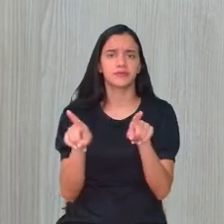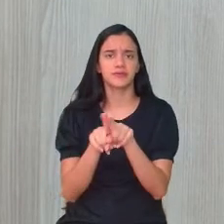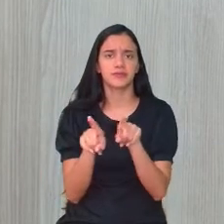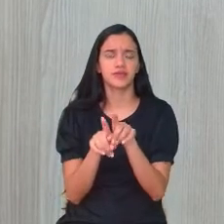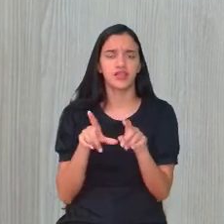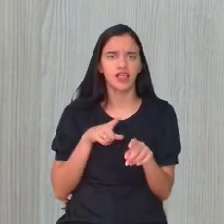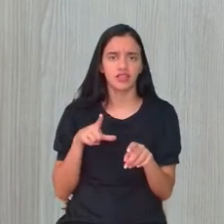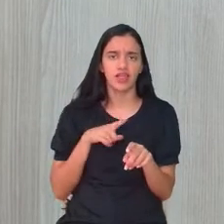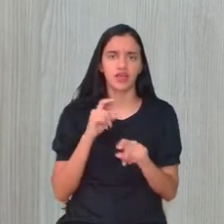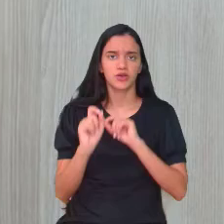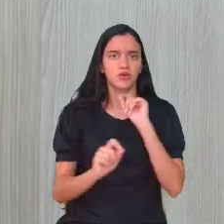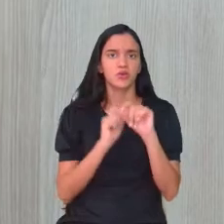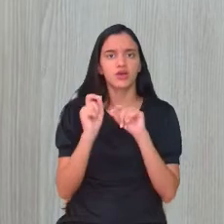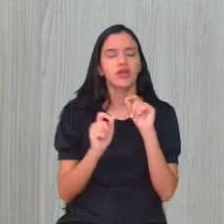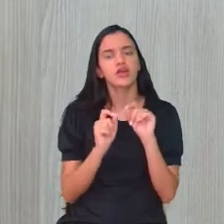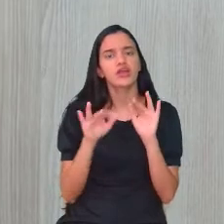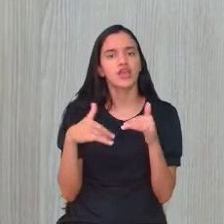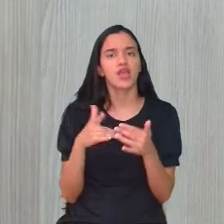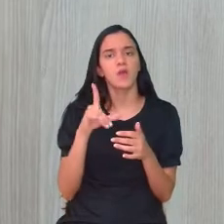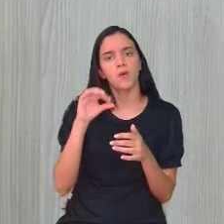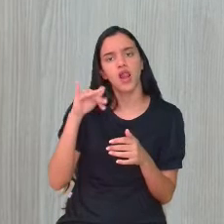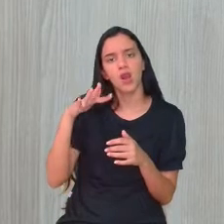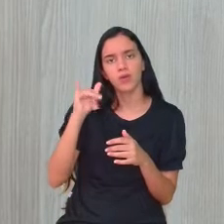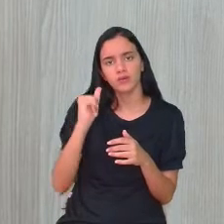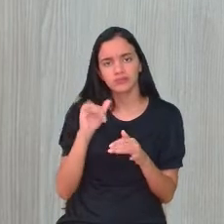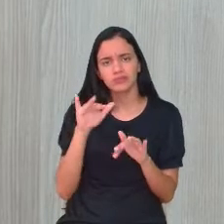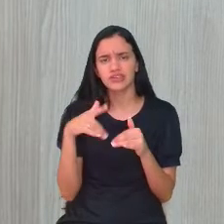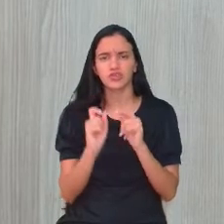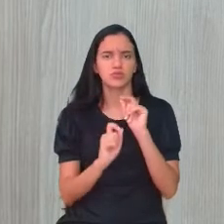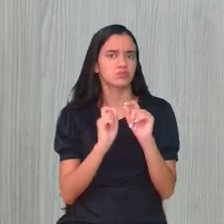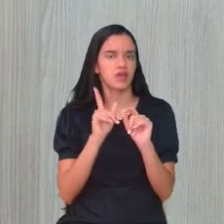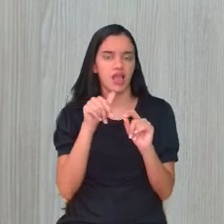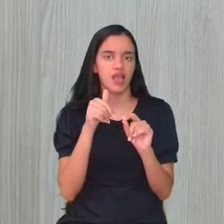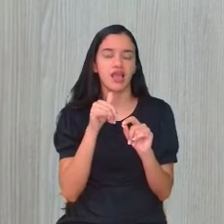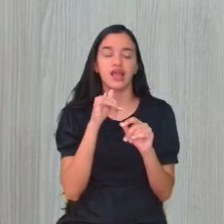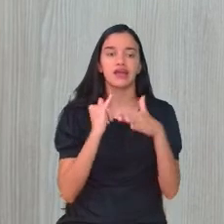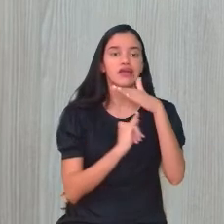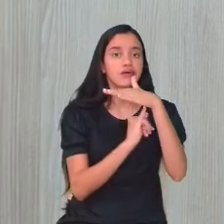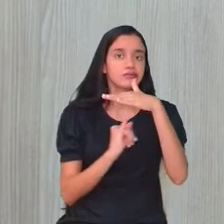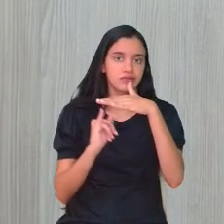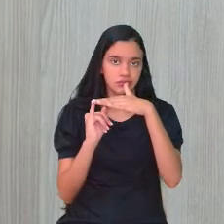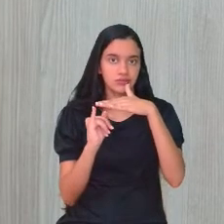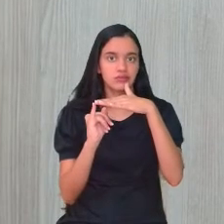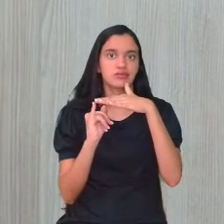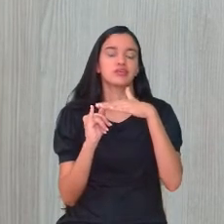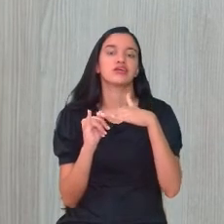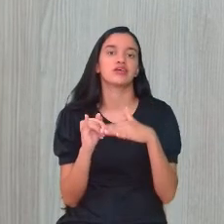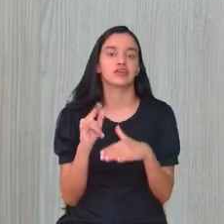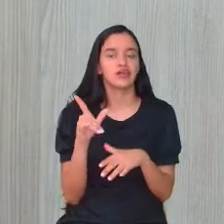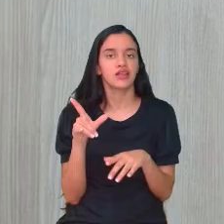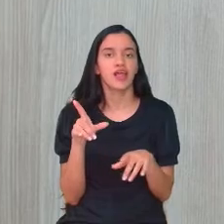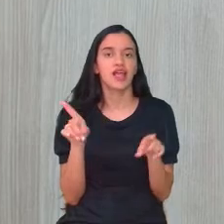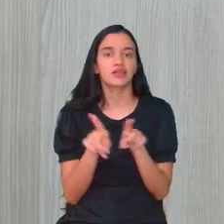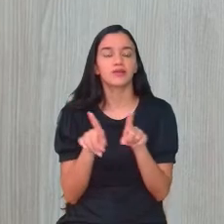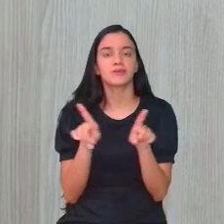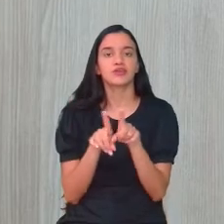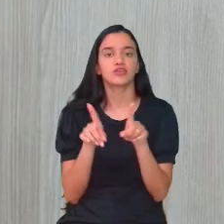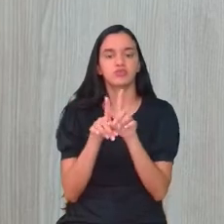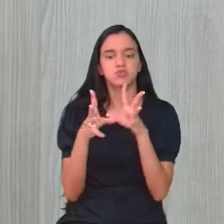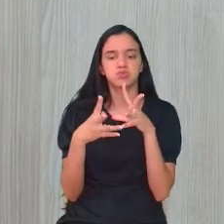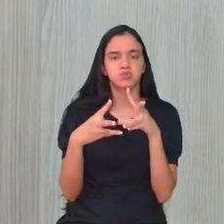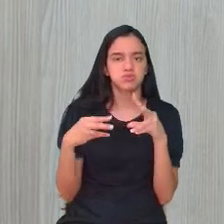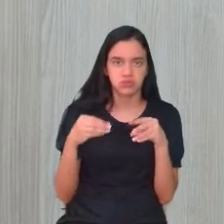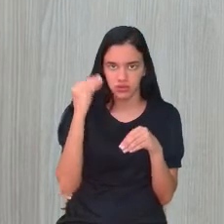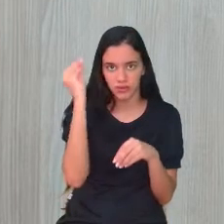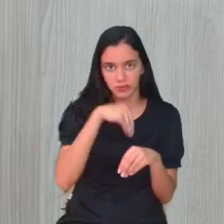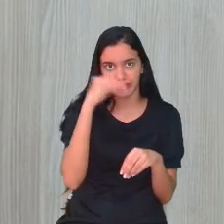tem uma lógica ali de minar também as instituições, né? Exatamente. De enfraquecer